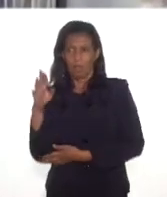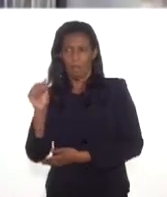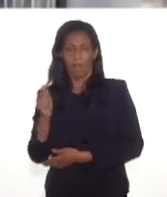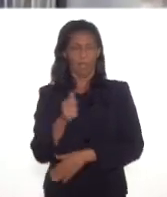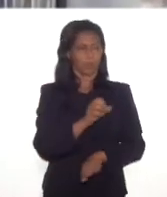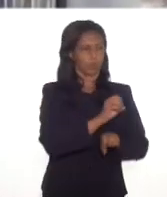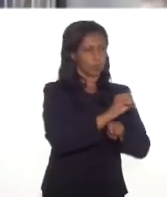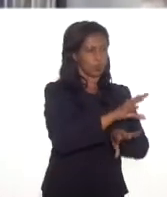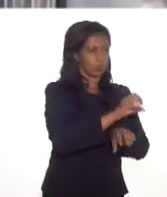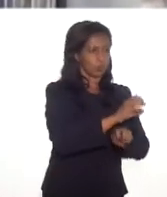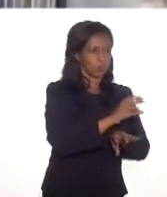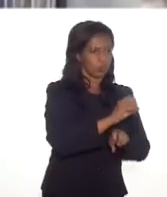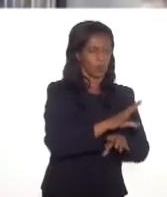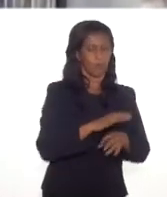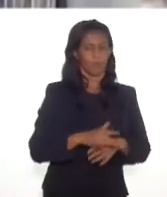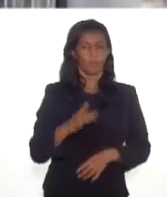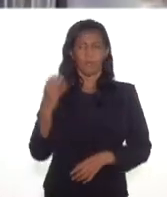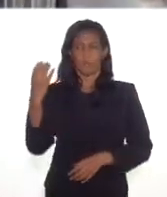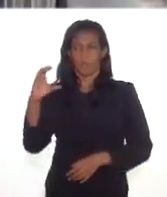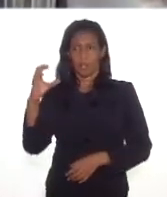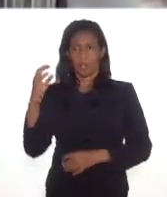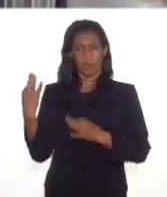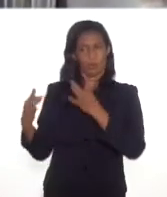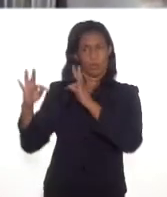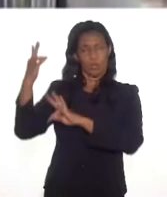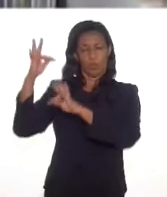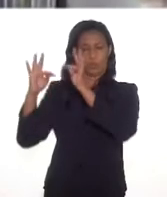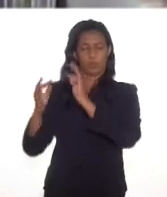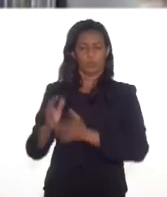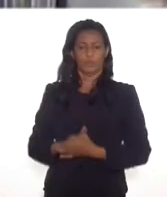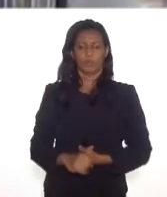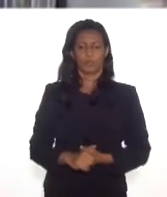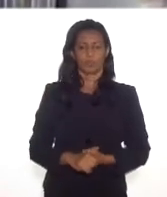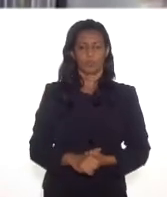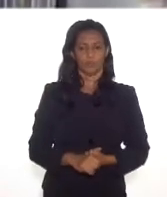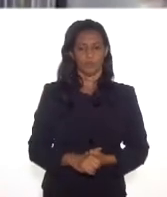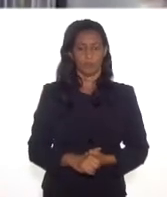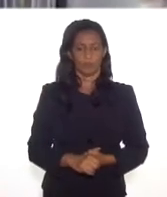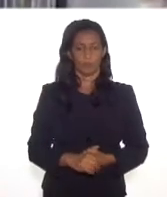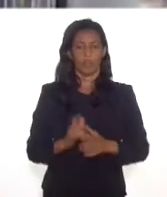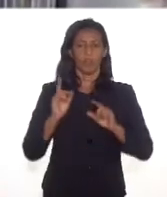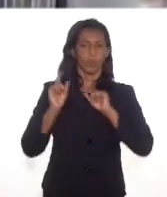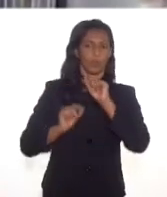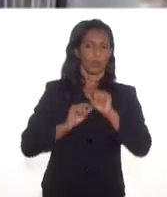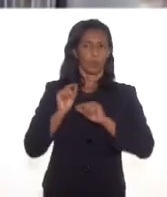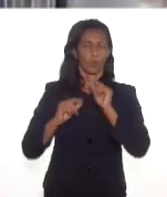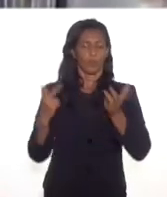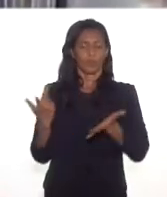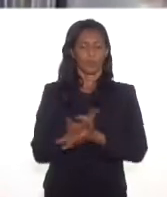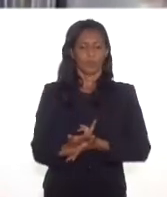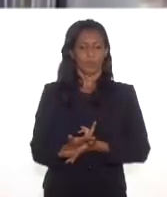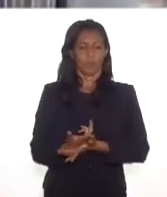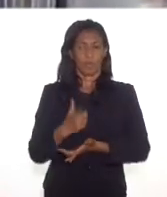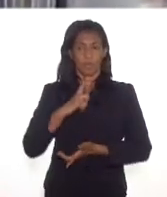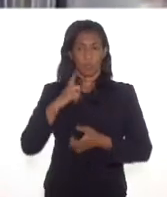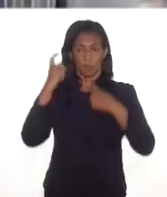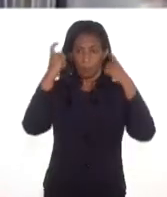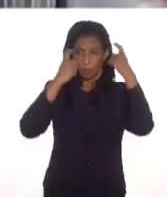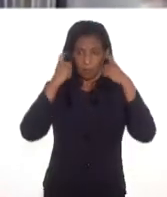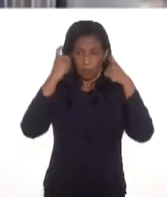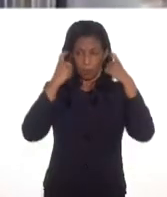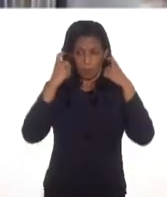da educação, para o desenvolvimento da ciência e tecnologia. Então, o que acontece? Há uma preocupação